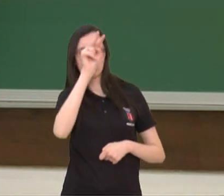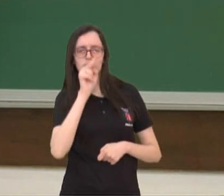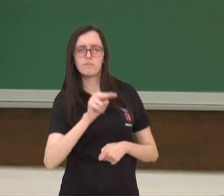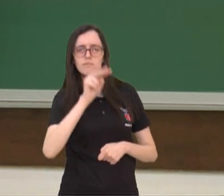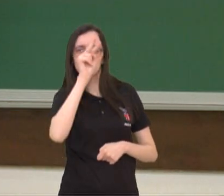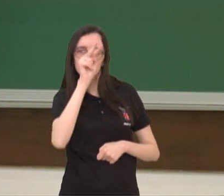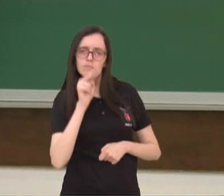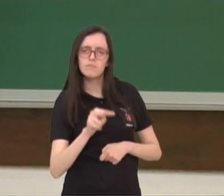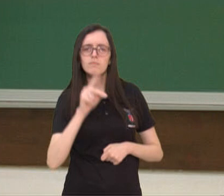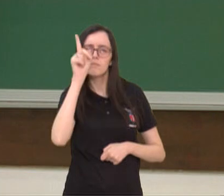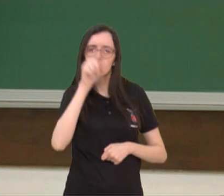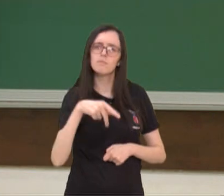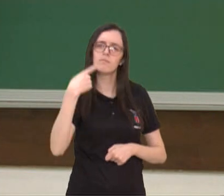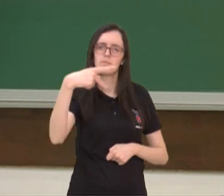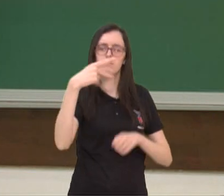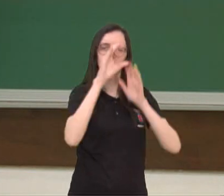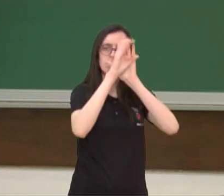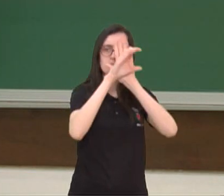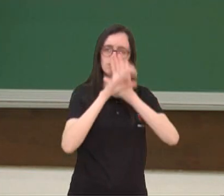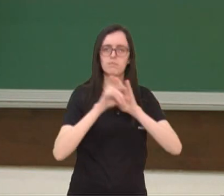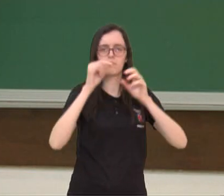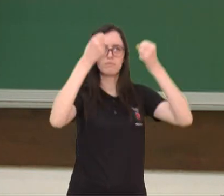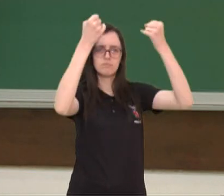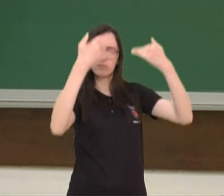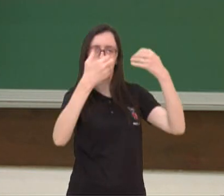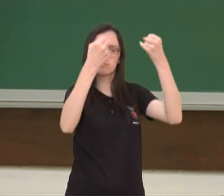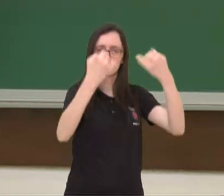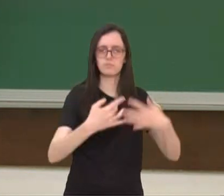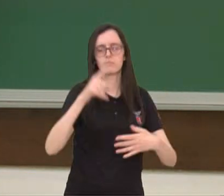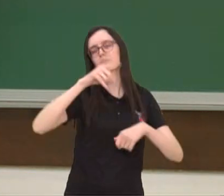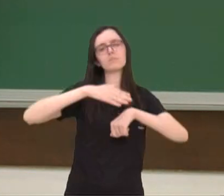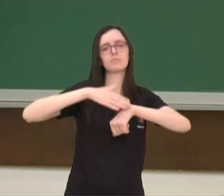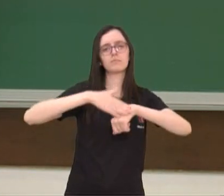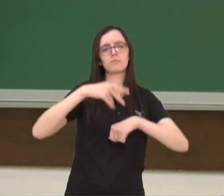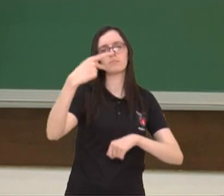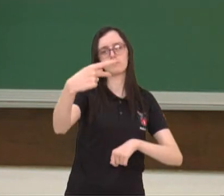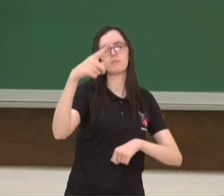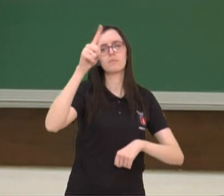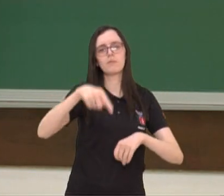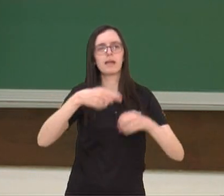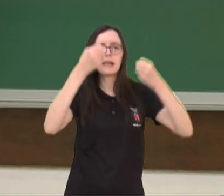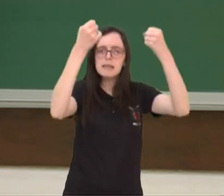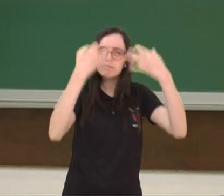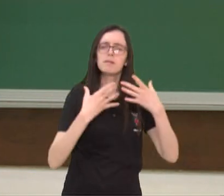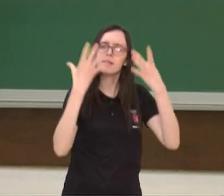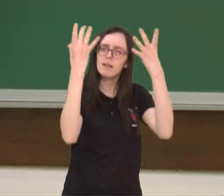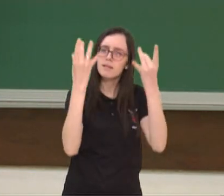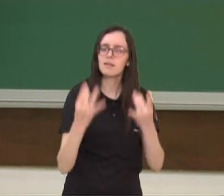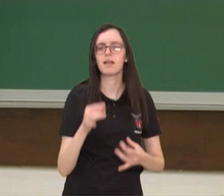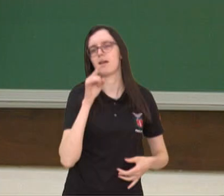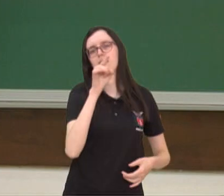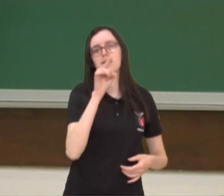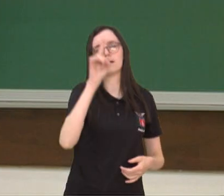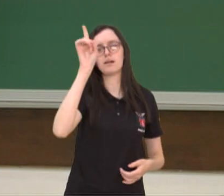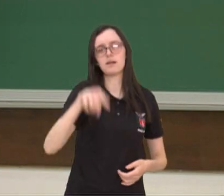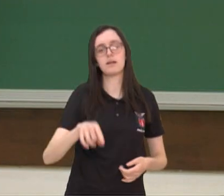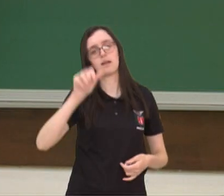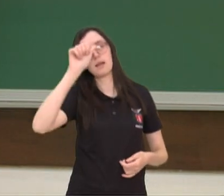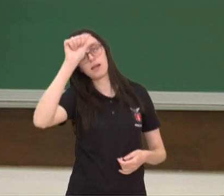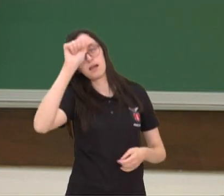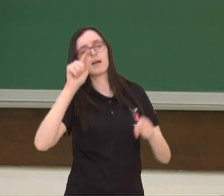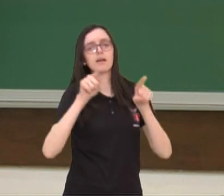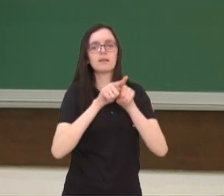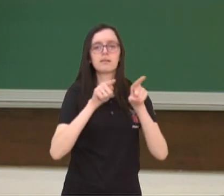aí o seu conceito, você vai fazer caracterizar, né? Tanto a alternativa